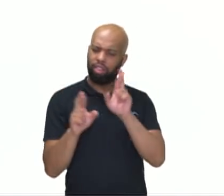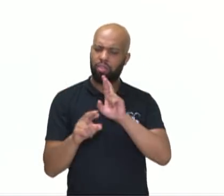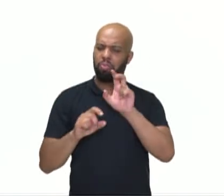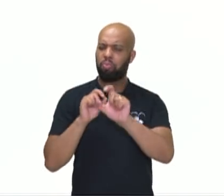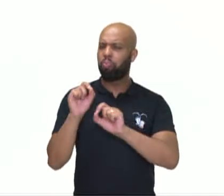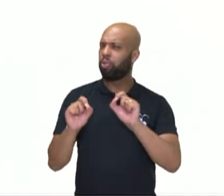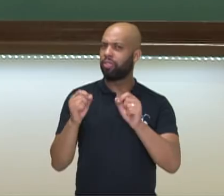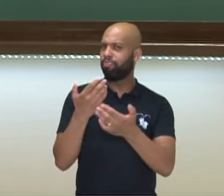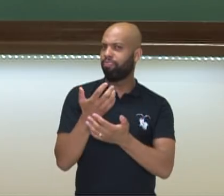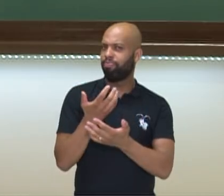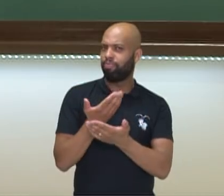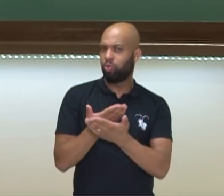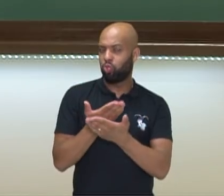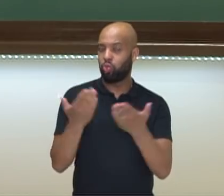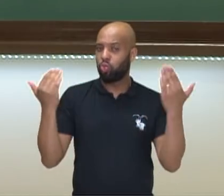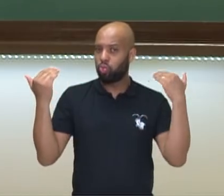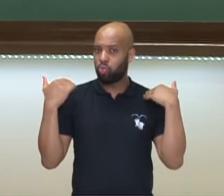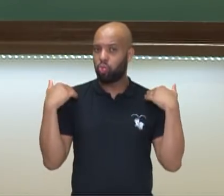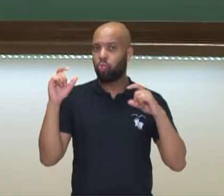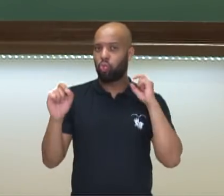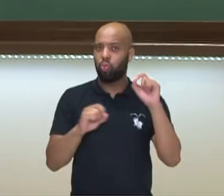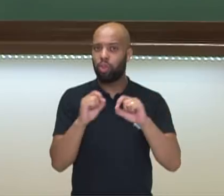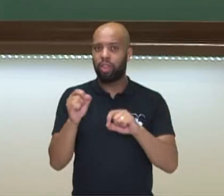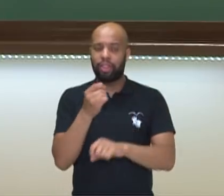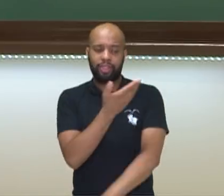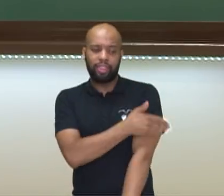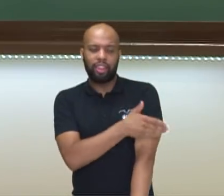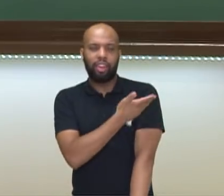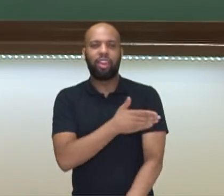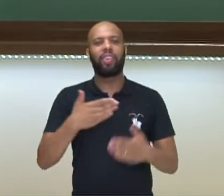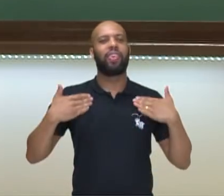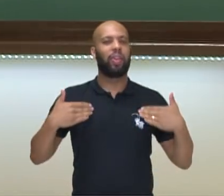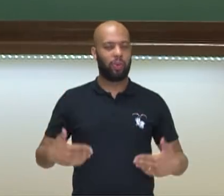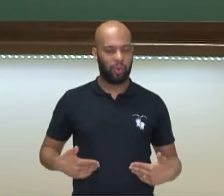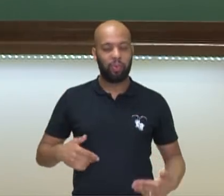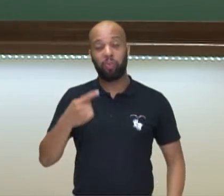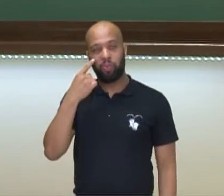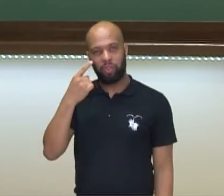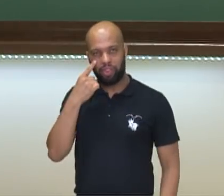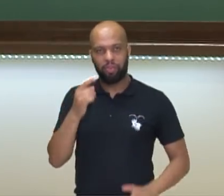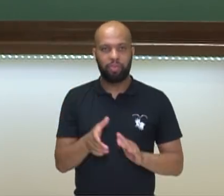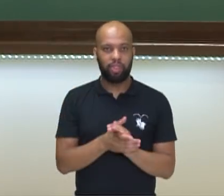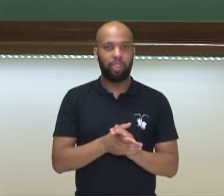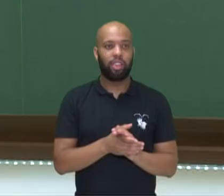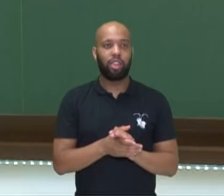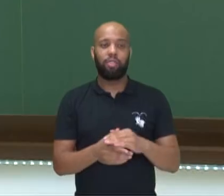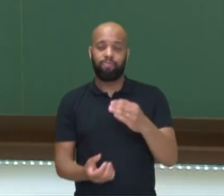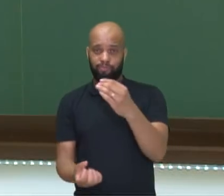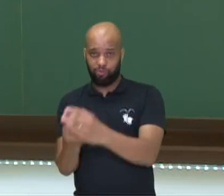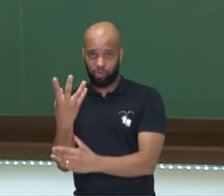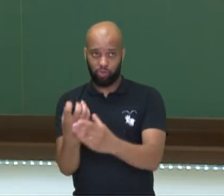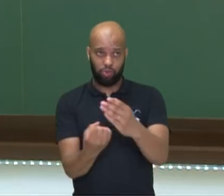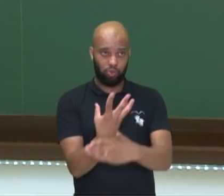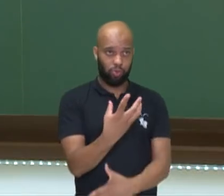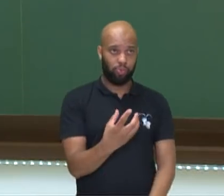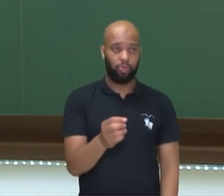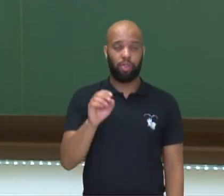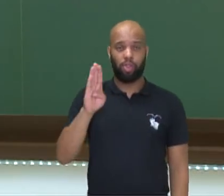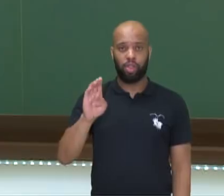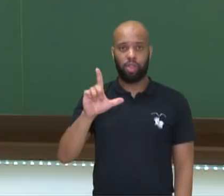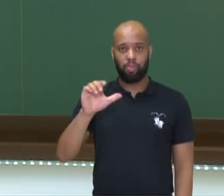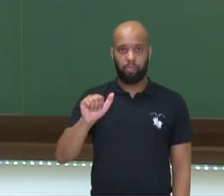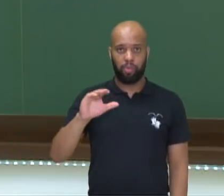educação física é o treinamento físico. Olha só, os fundadores da Black